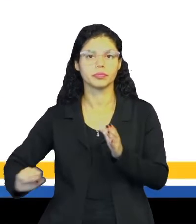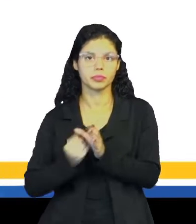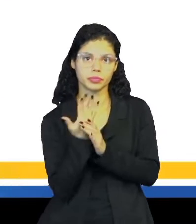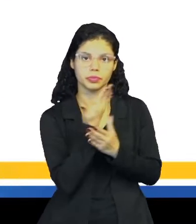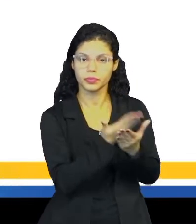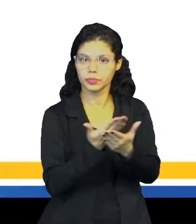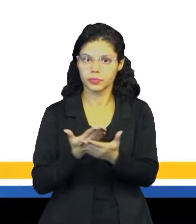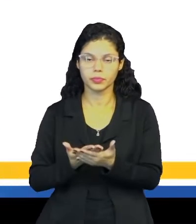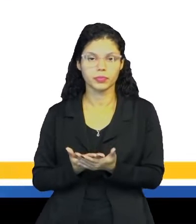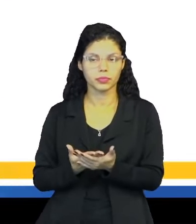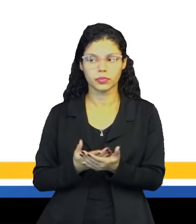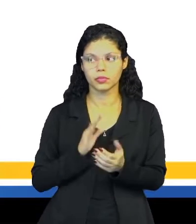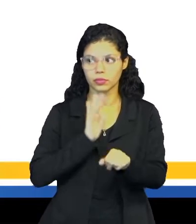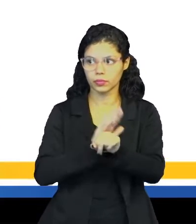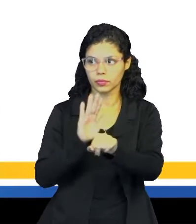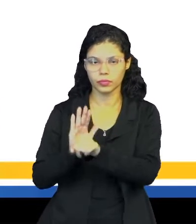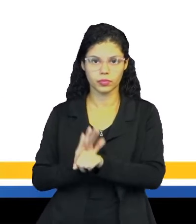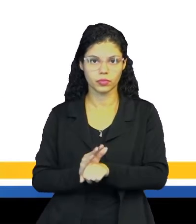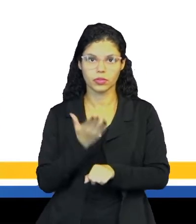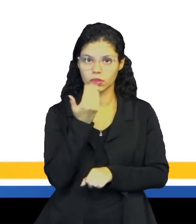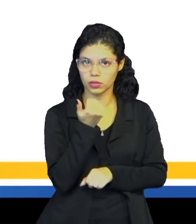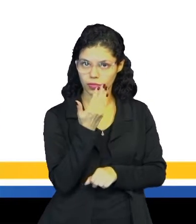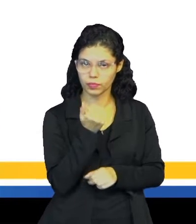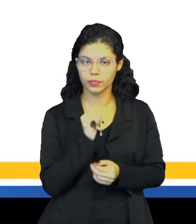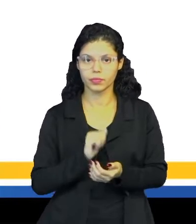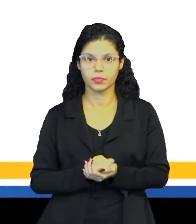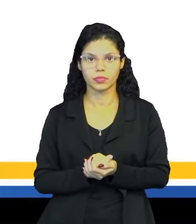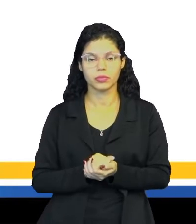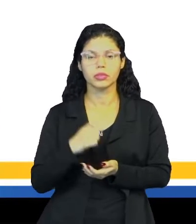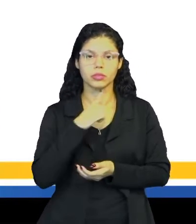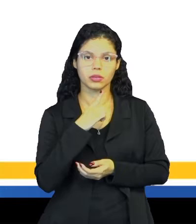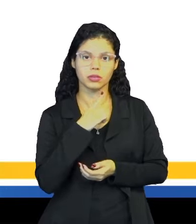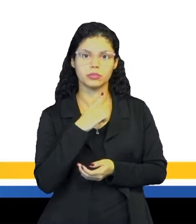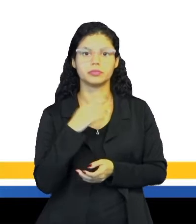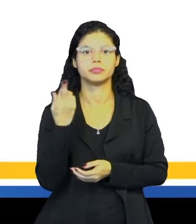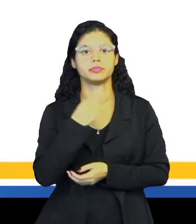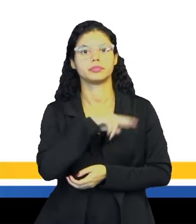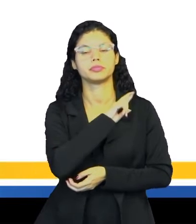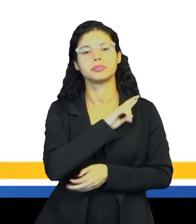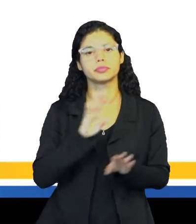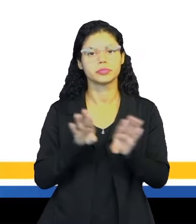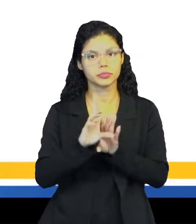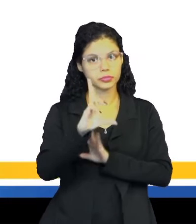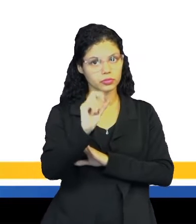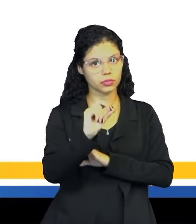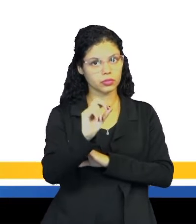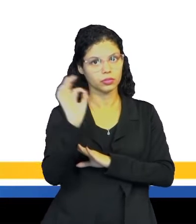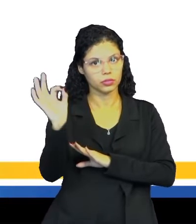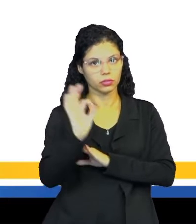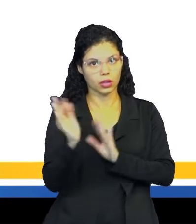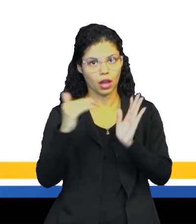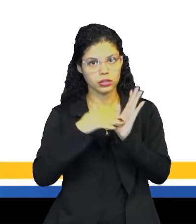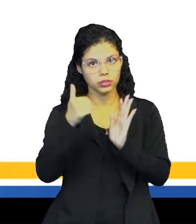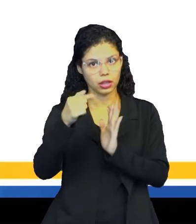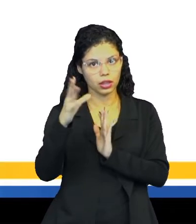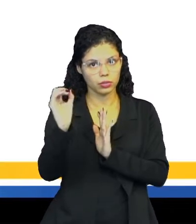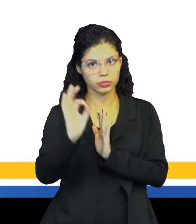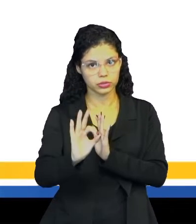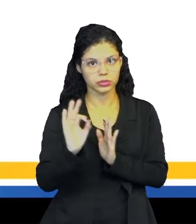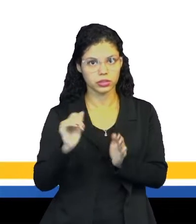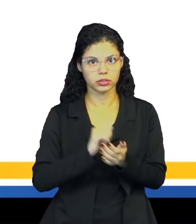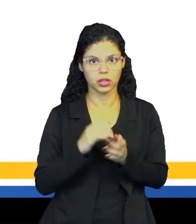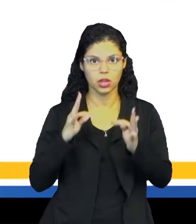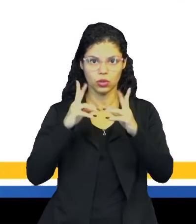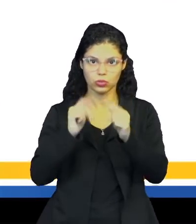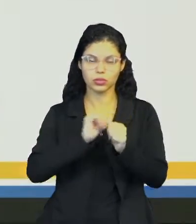que abastece os ecossistemas de alimento e oxigênio. Estima-se que as algas sejam responsáveis por 50% a 70% de toda a fotossíntese